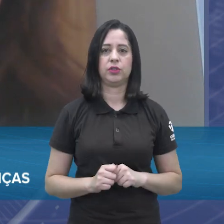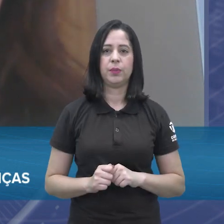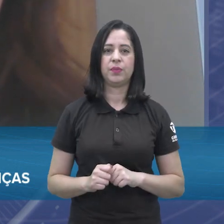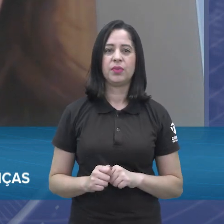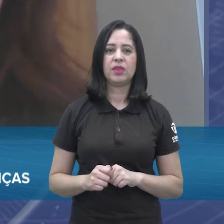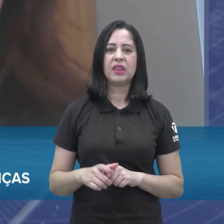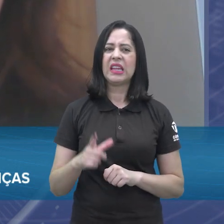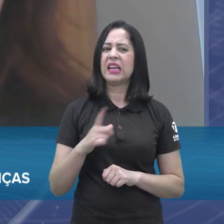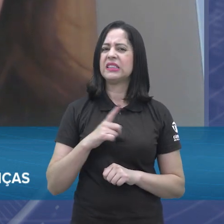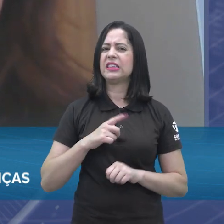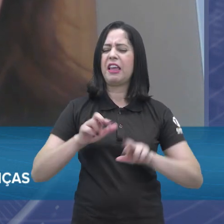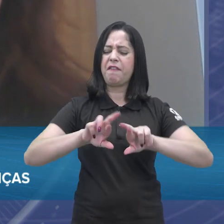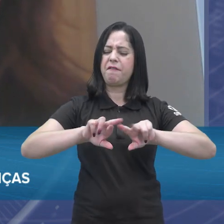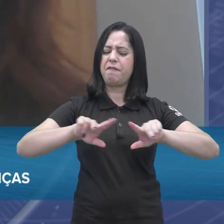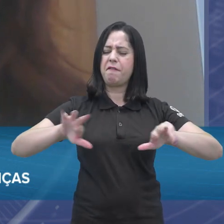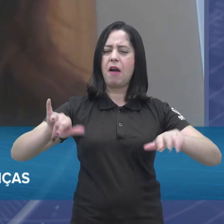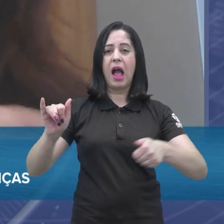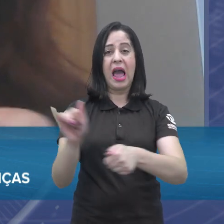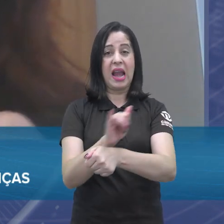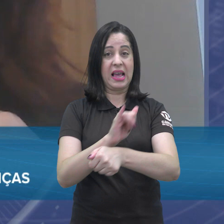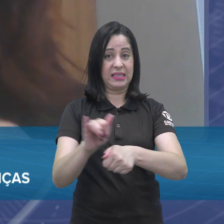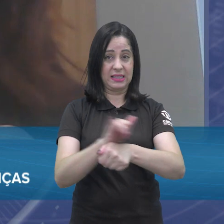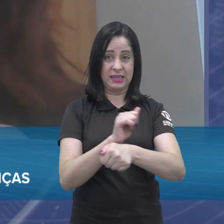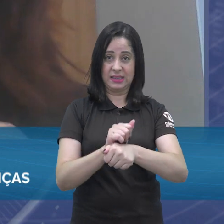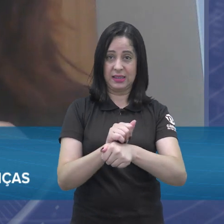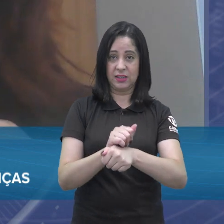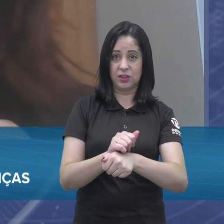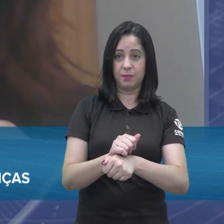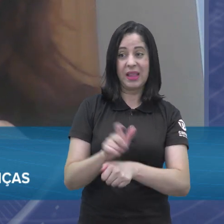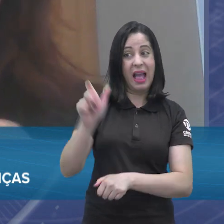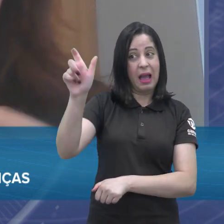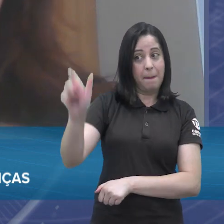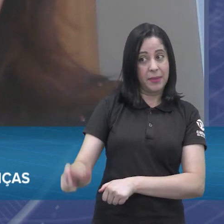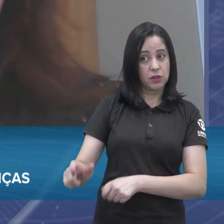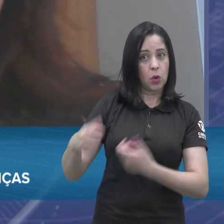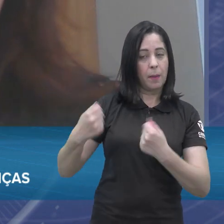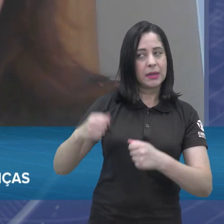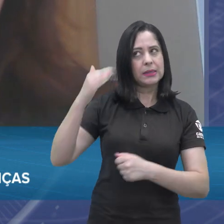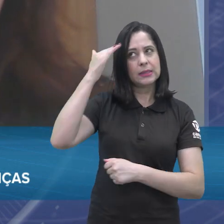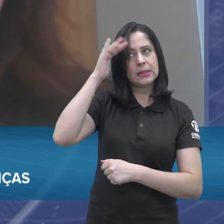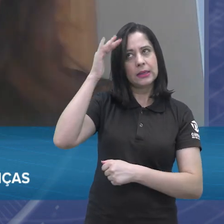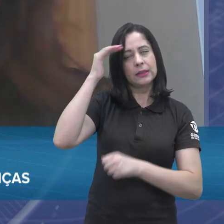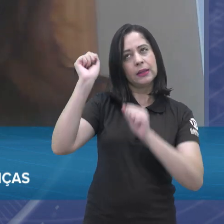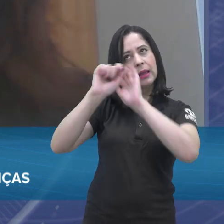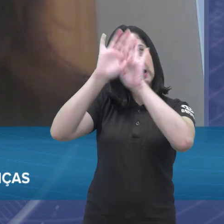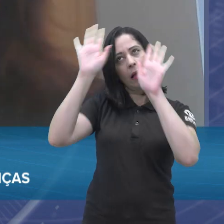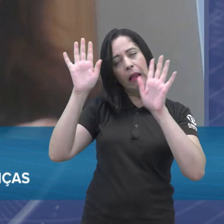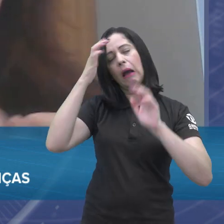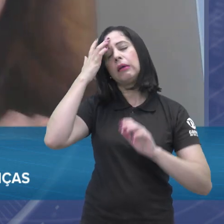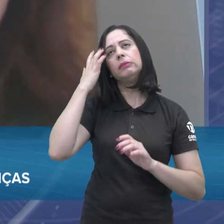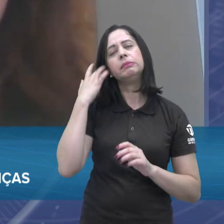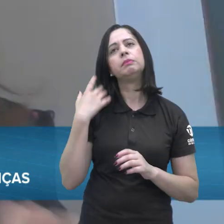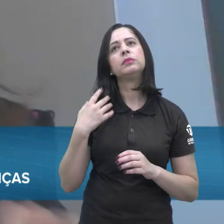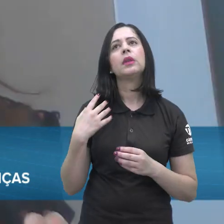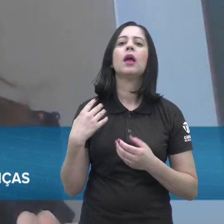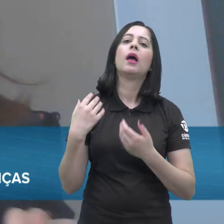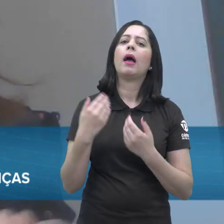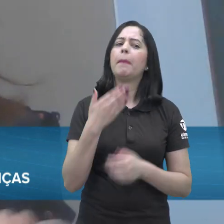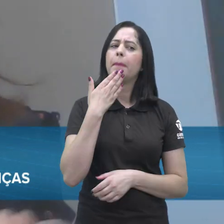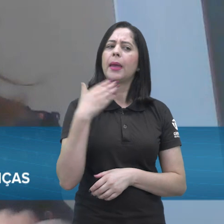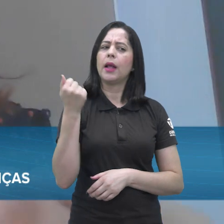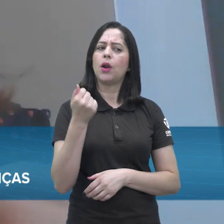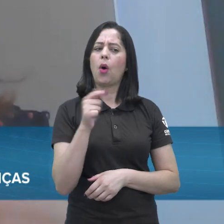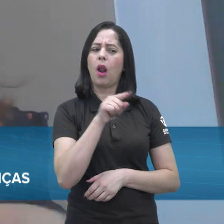vários canais possíveis, né? A pessoa ela tem que entender inicialmente como ela funciona melhor. Se ela prefere ir para